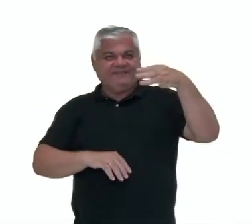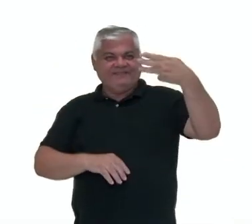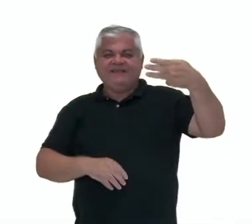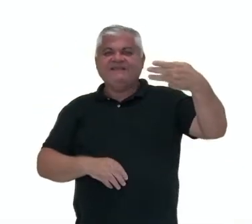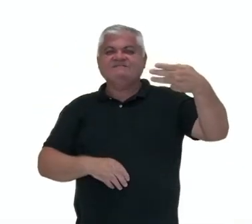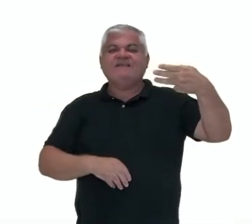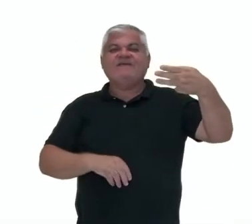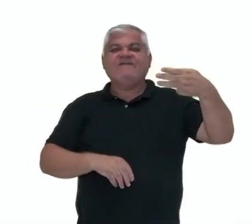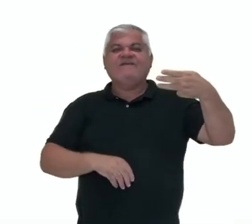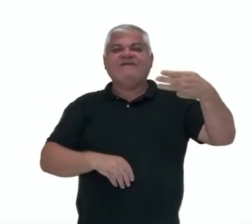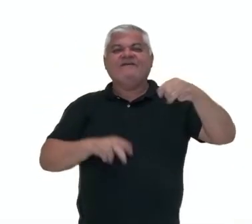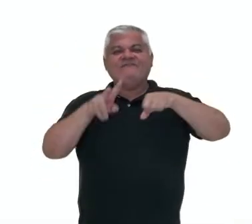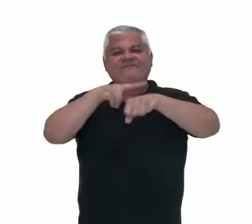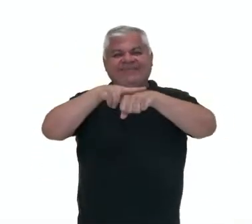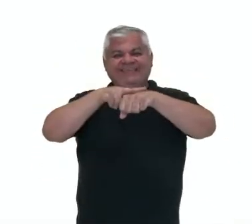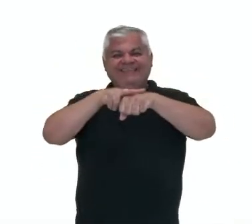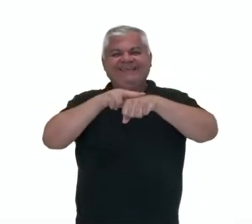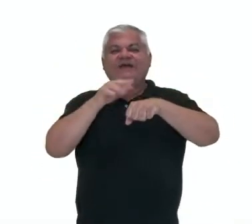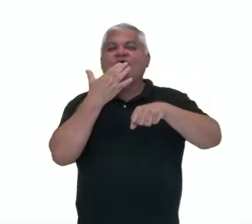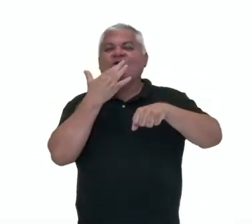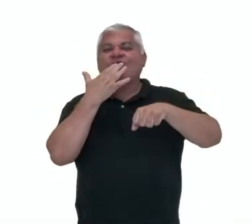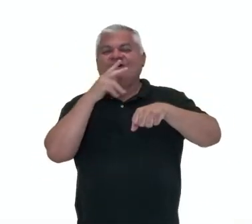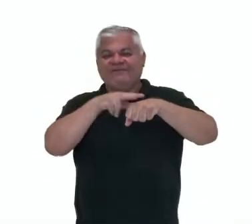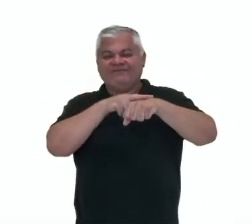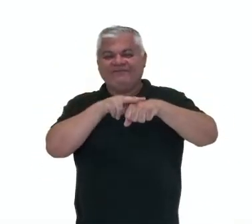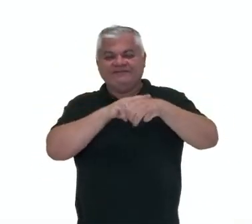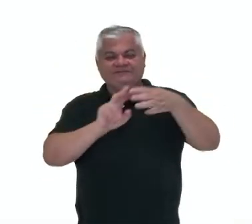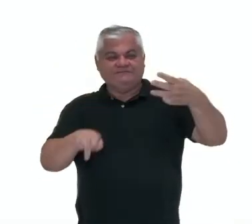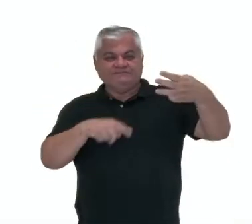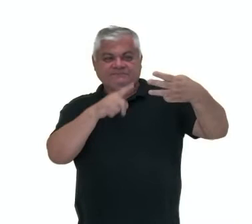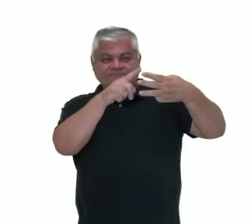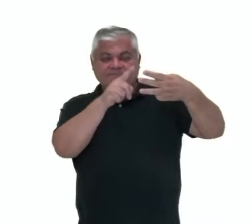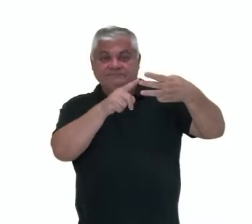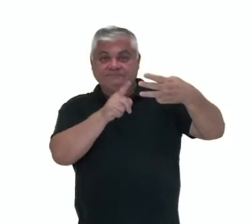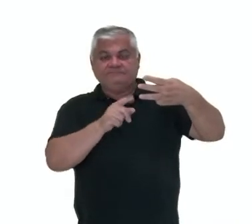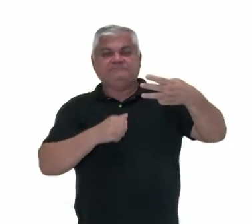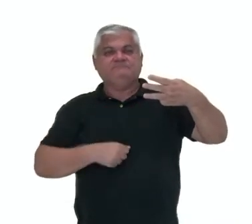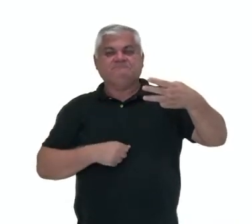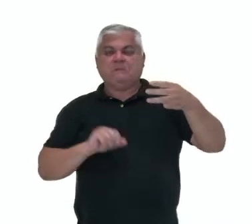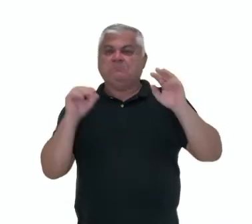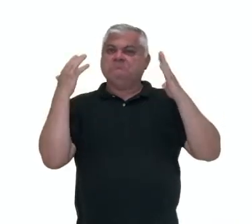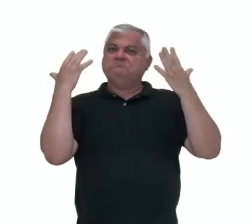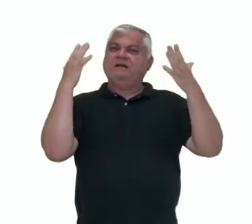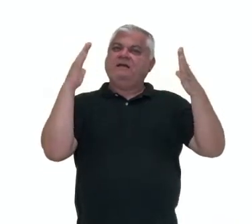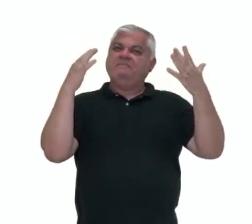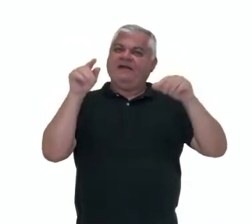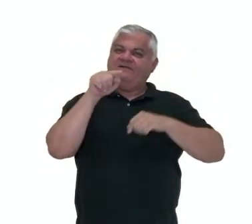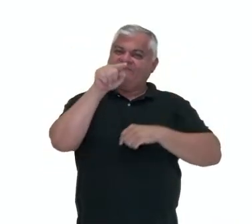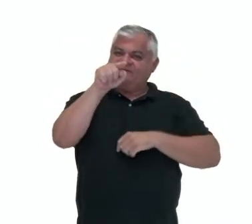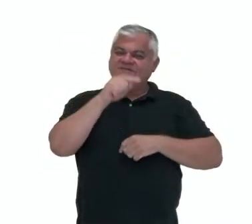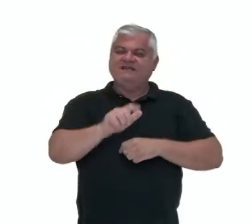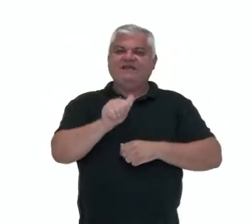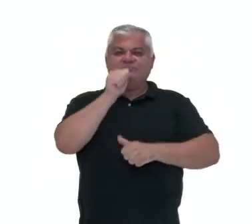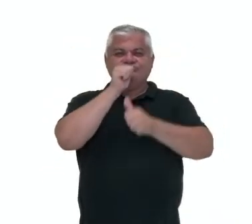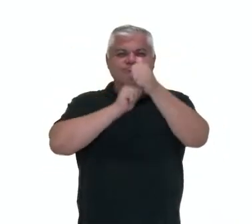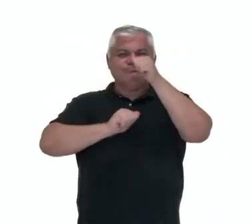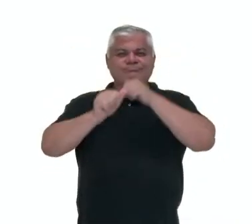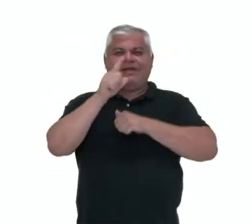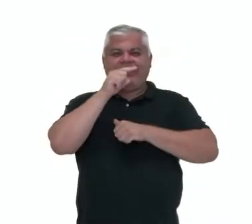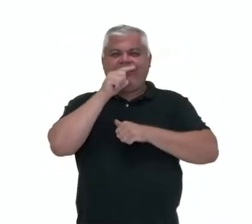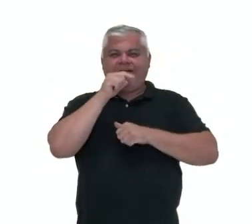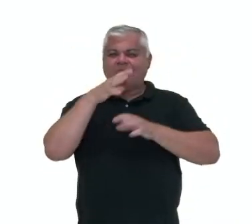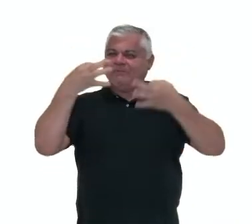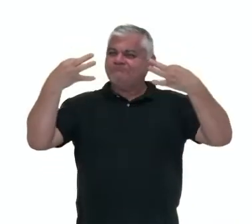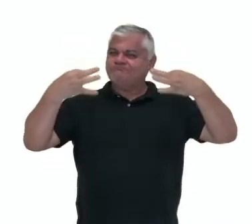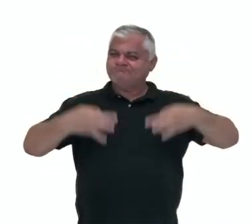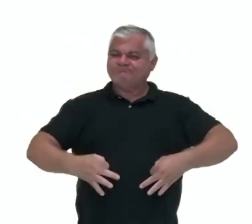pelo verdinho, aqui ao lado, quer dizer que parabéns, a sua hidratação está em dia. Você é